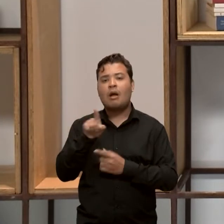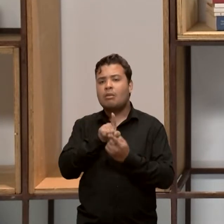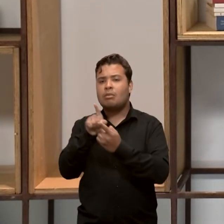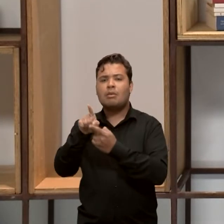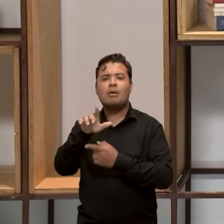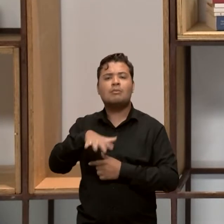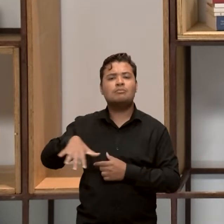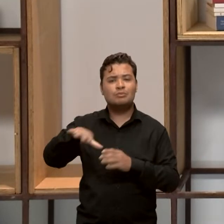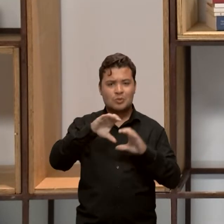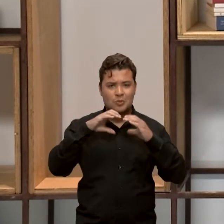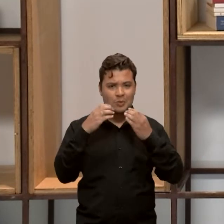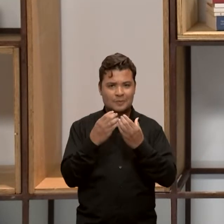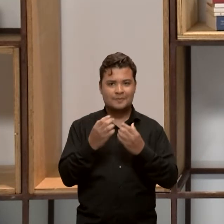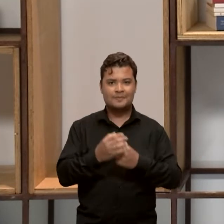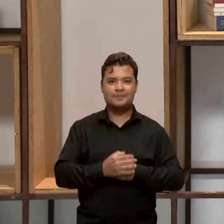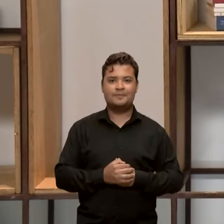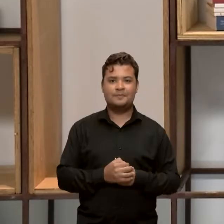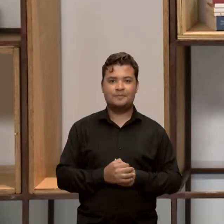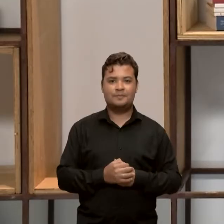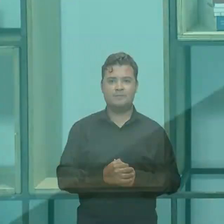comunidade.